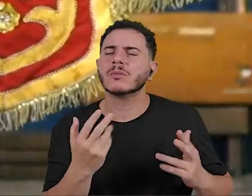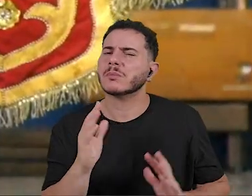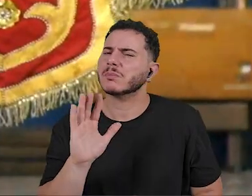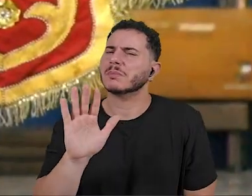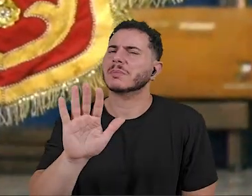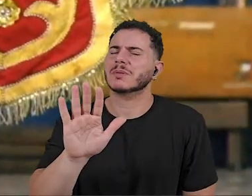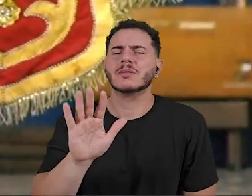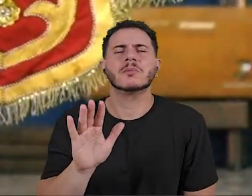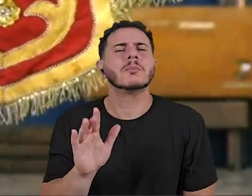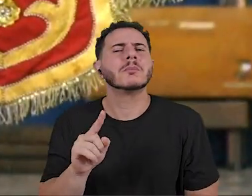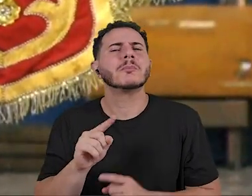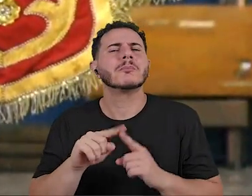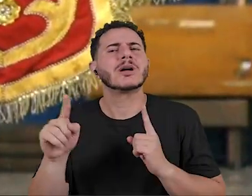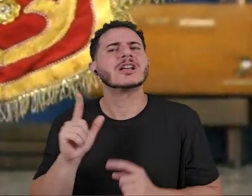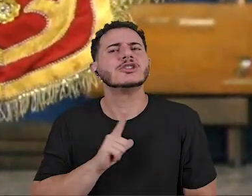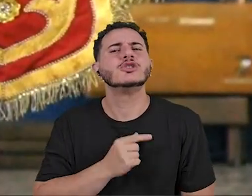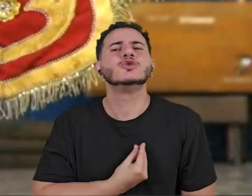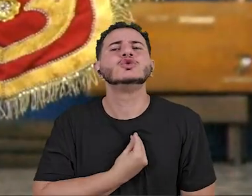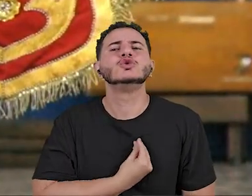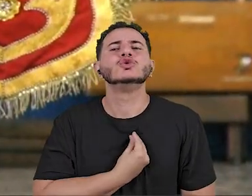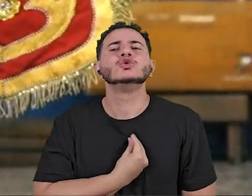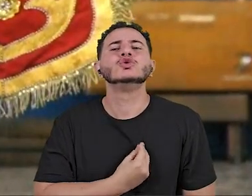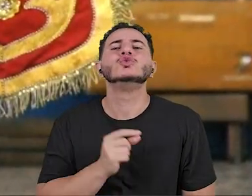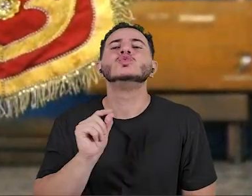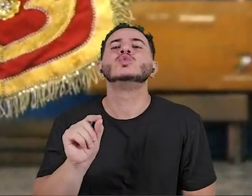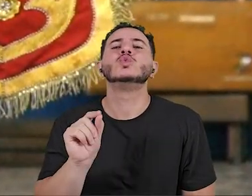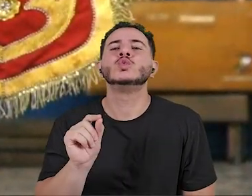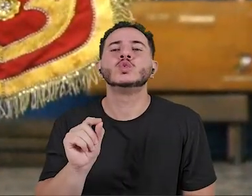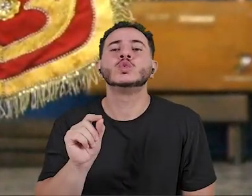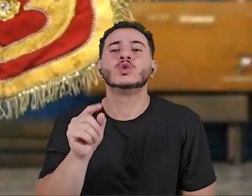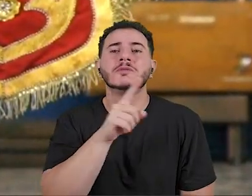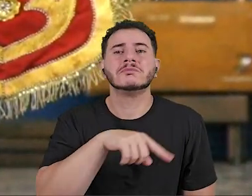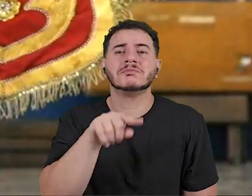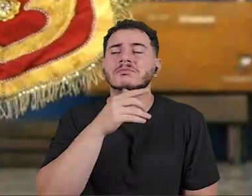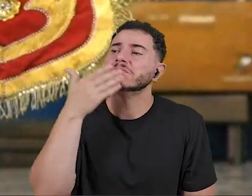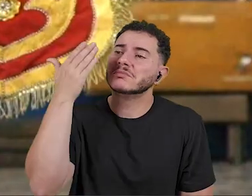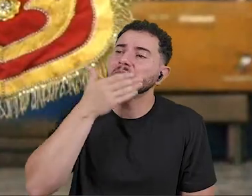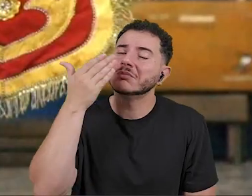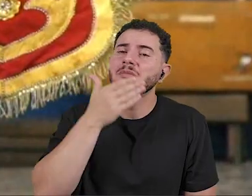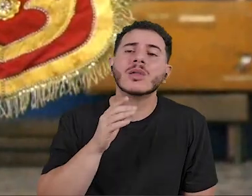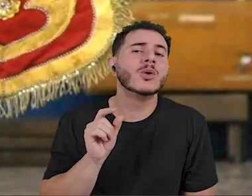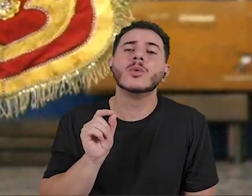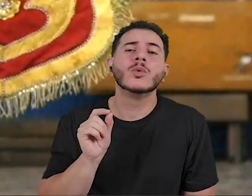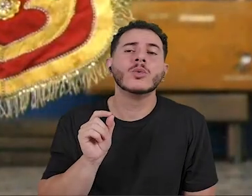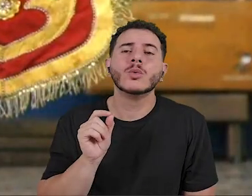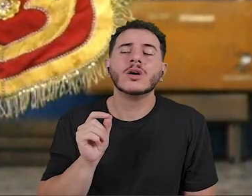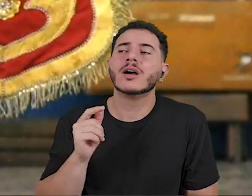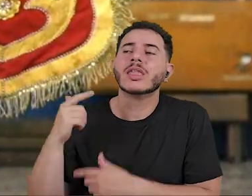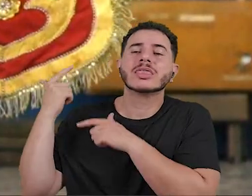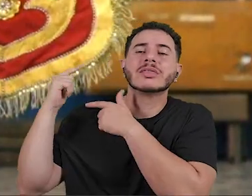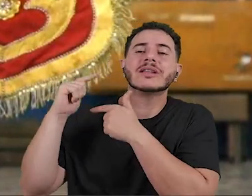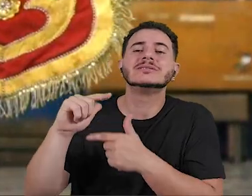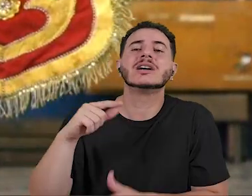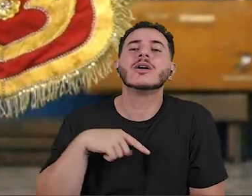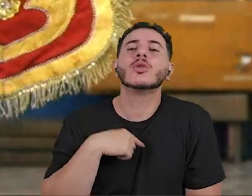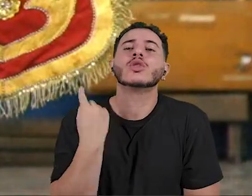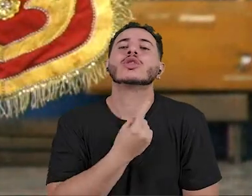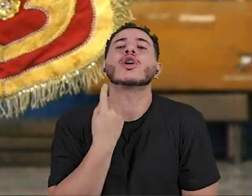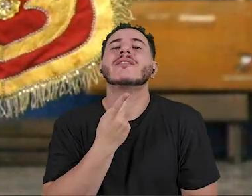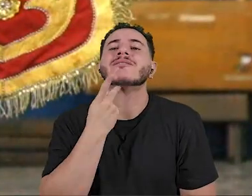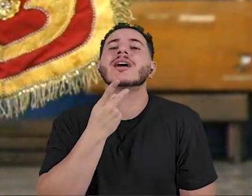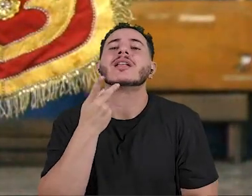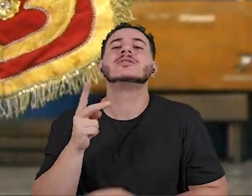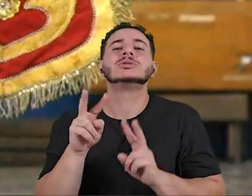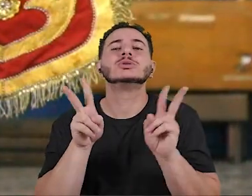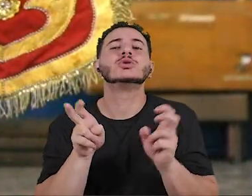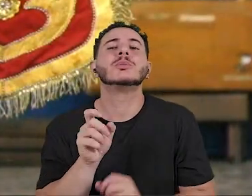está sendo dito. Então, a que tradição a gente está se referindo? Né? Então, por isso que a gente fala